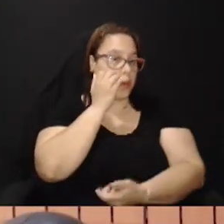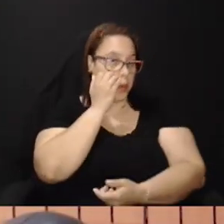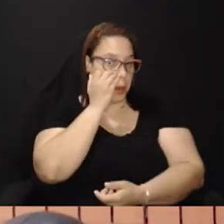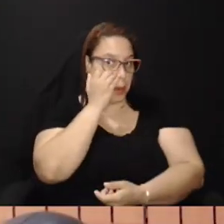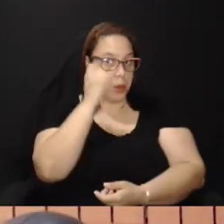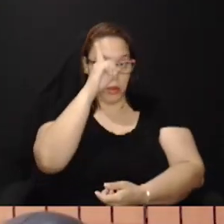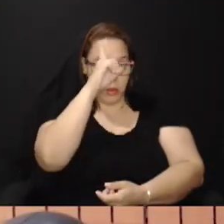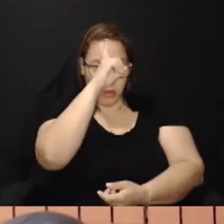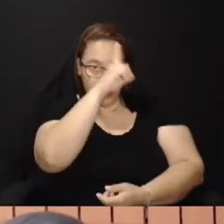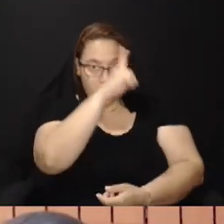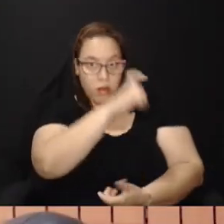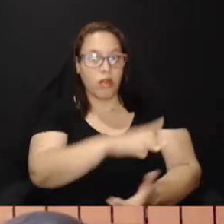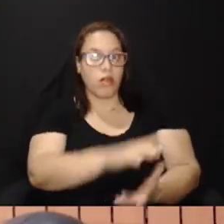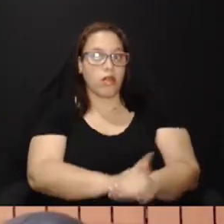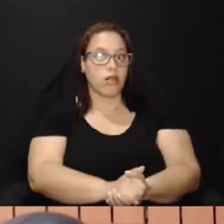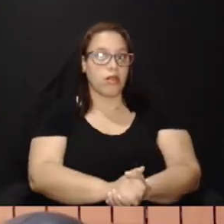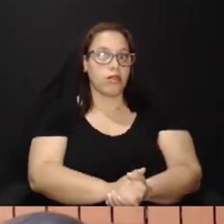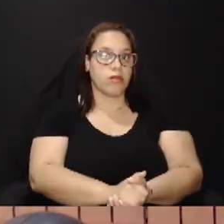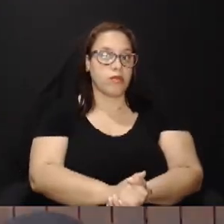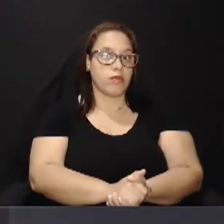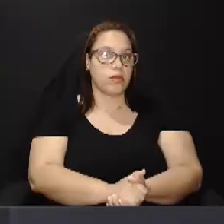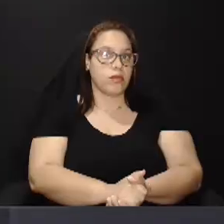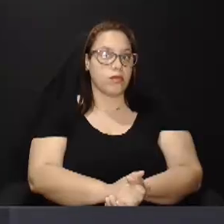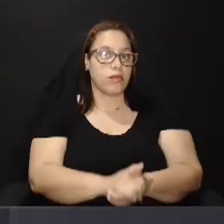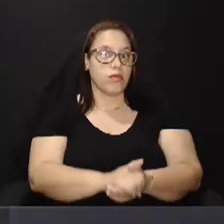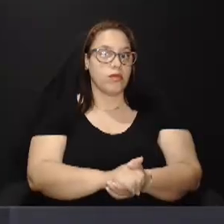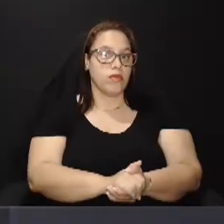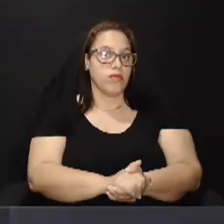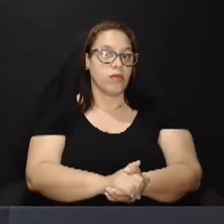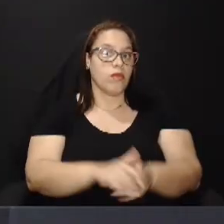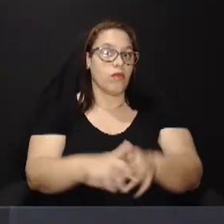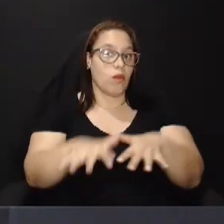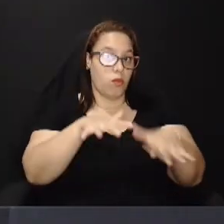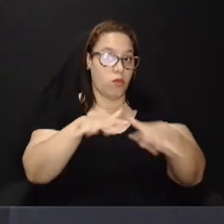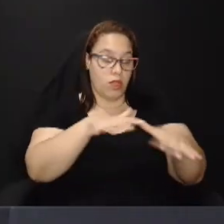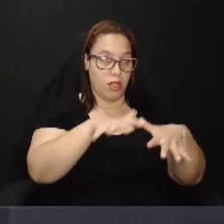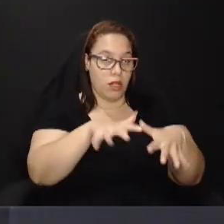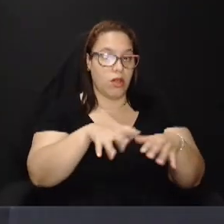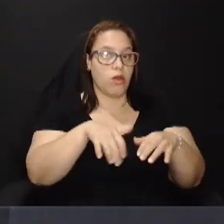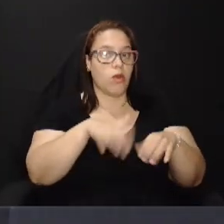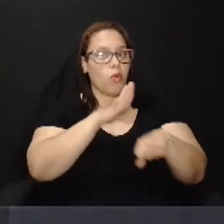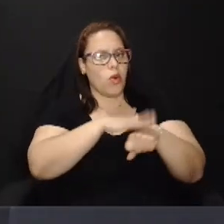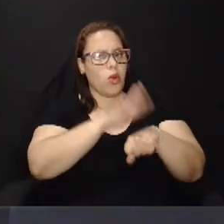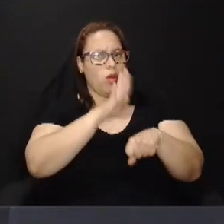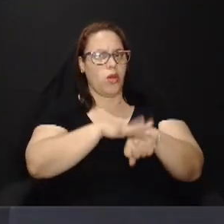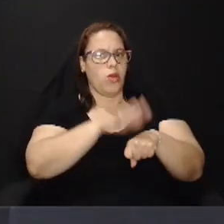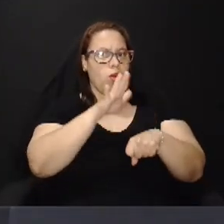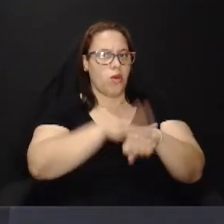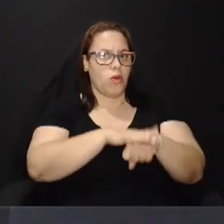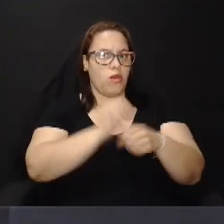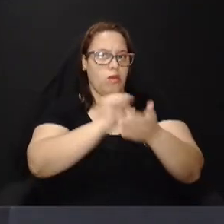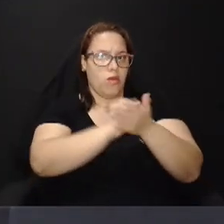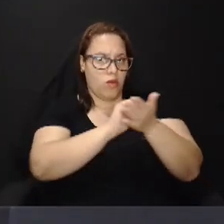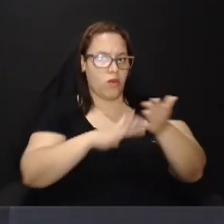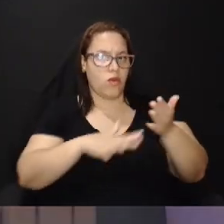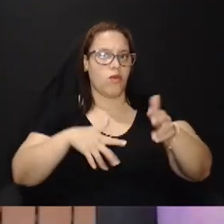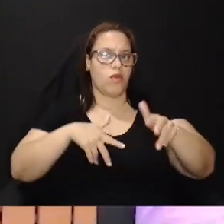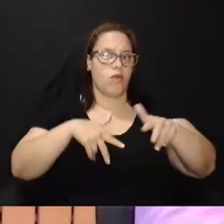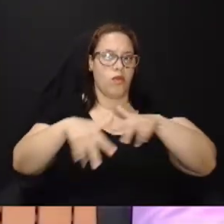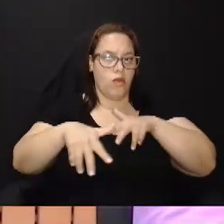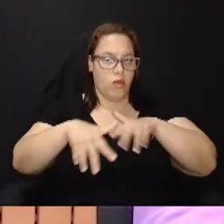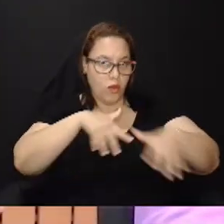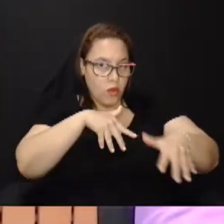que complicam um pouquinho essa condição de mobilidade. Então, quanto mais atividade, mais movimentação, mais elas